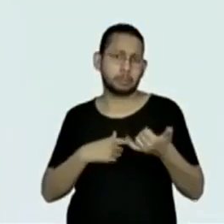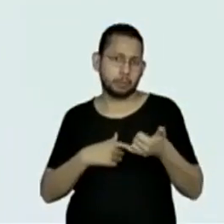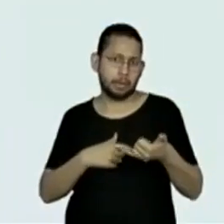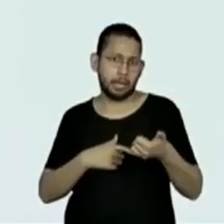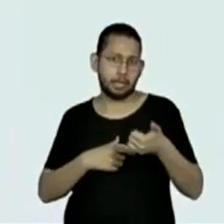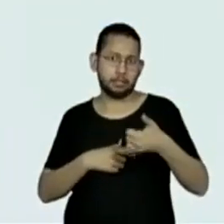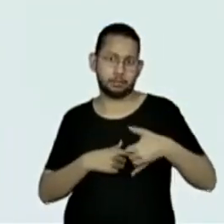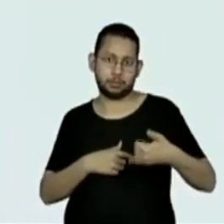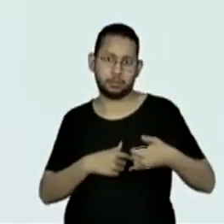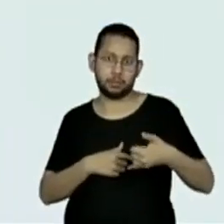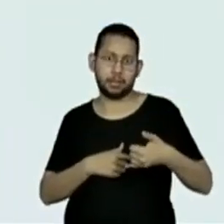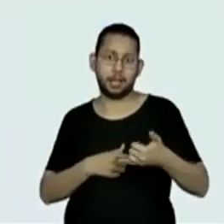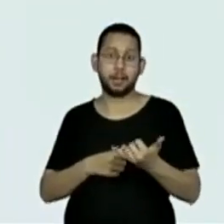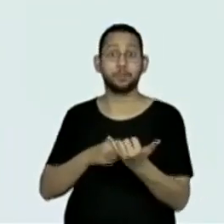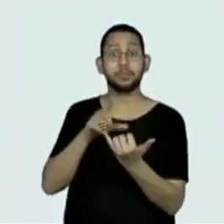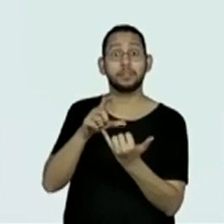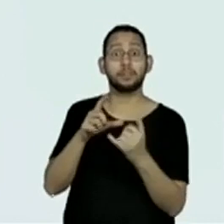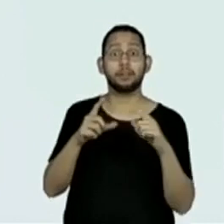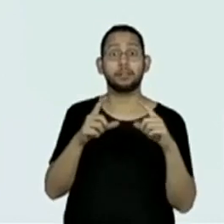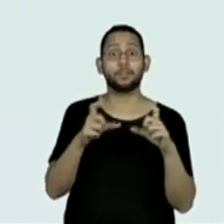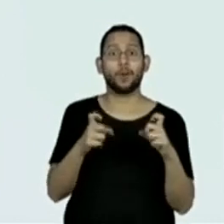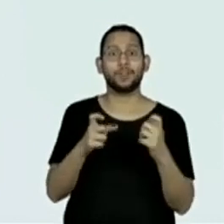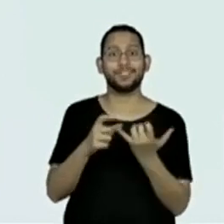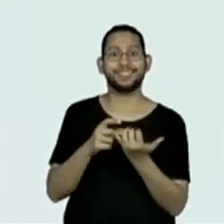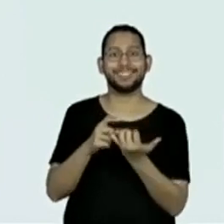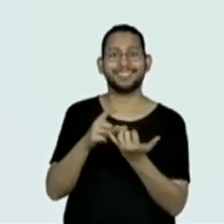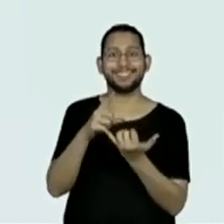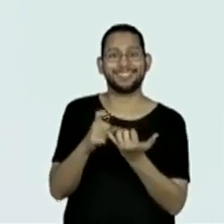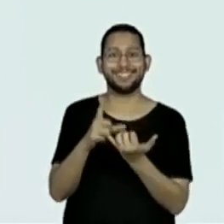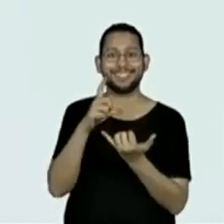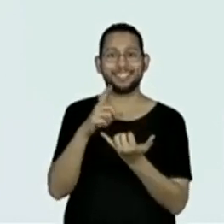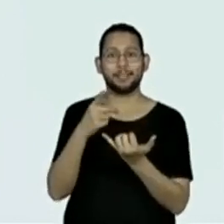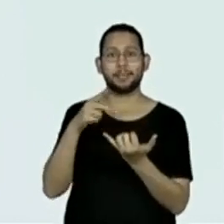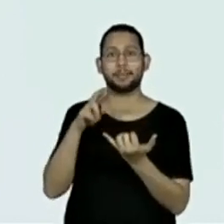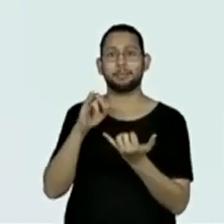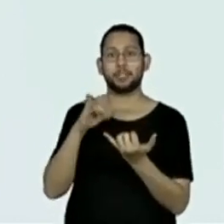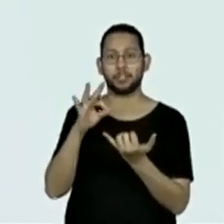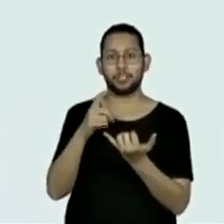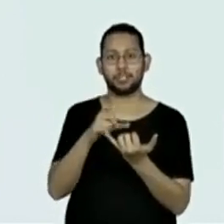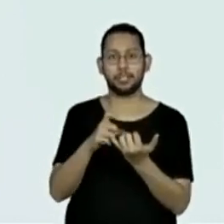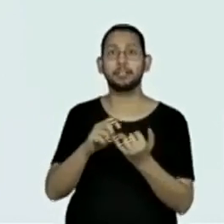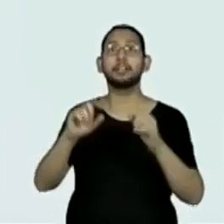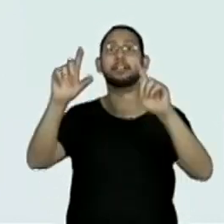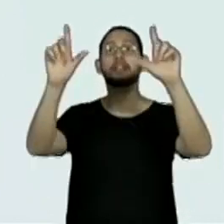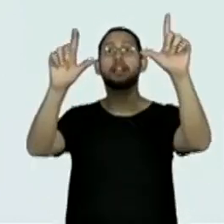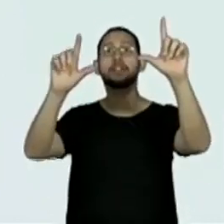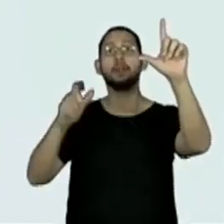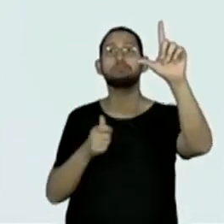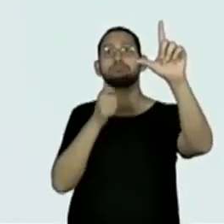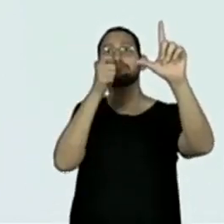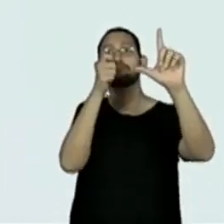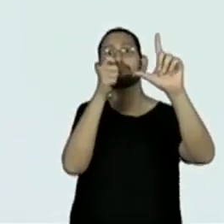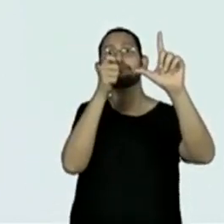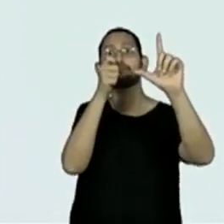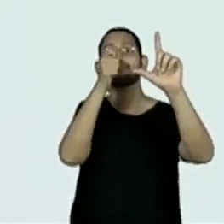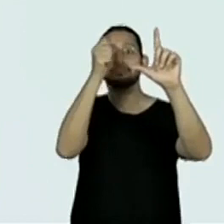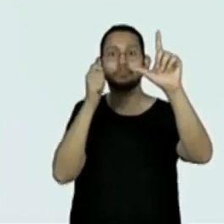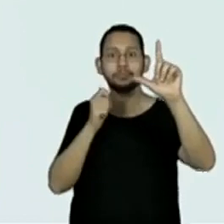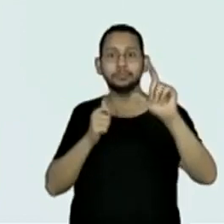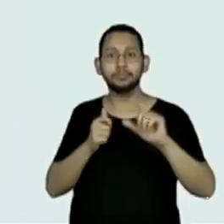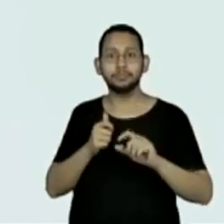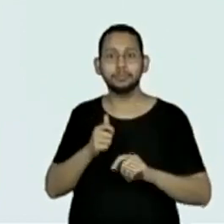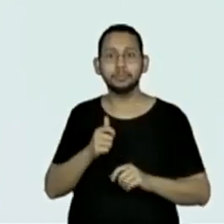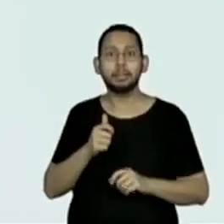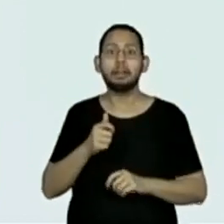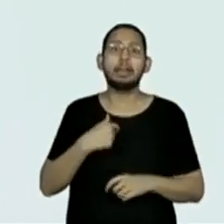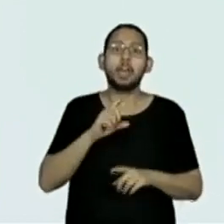vocês vão tirar um print, tudo bem? E se estiverem vendo pela televisão, tira uma fotografia. Agora, não, professor,